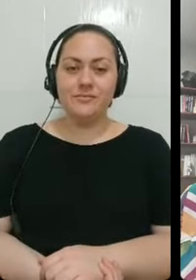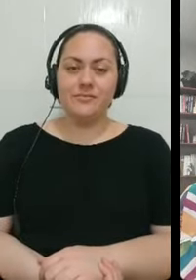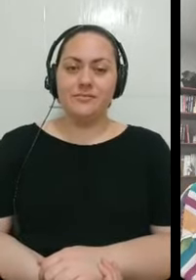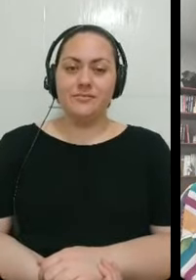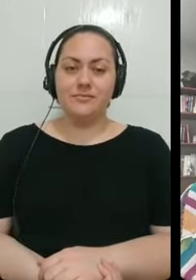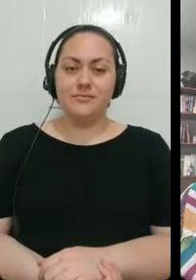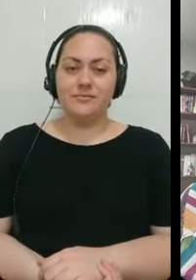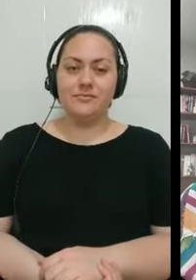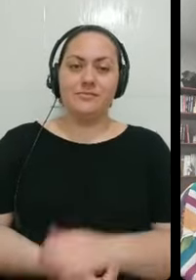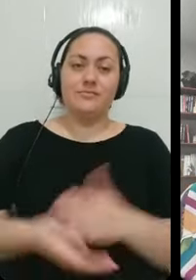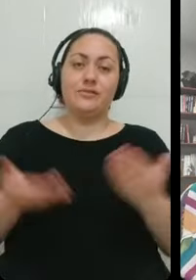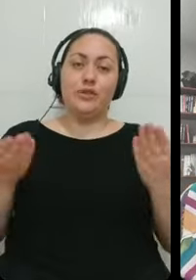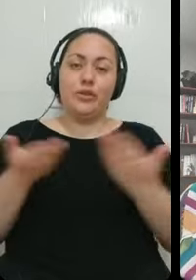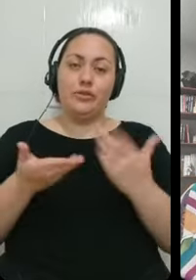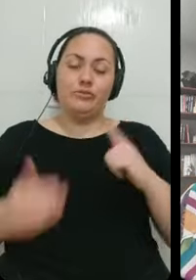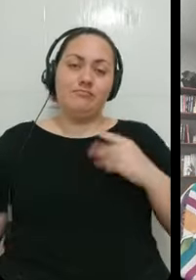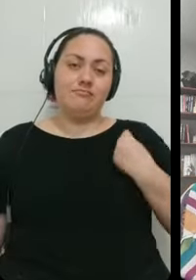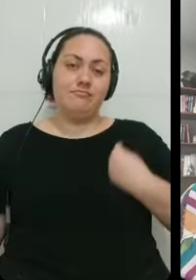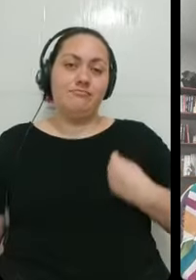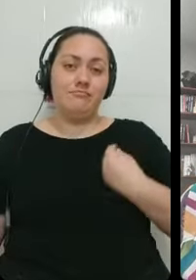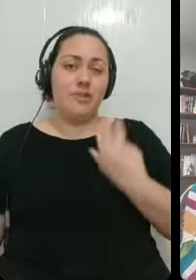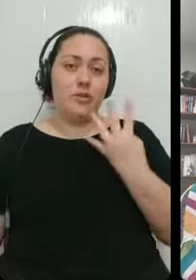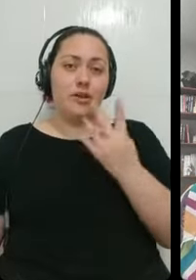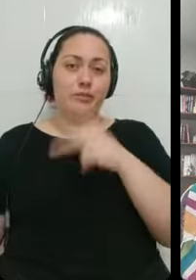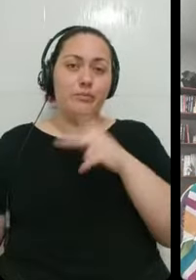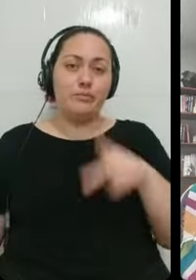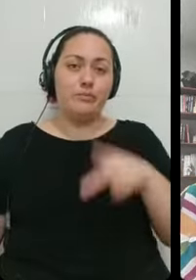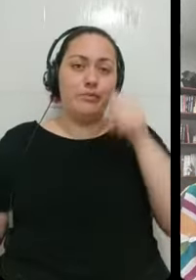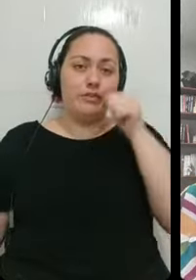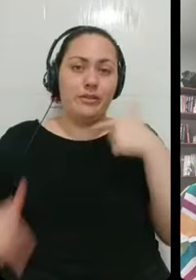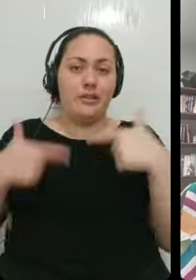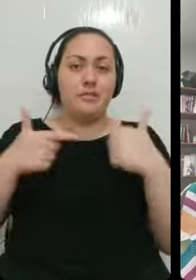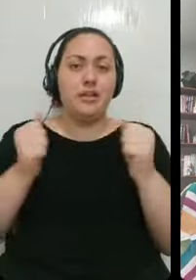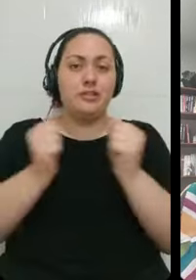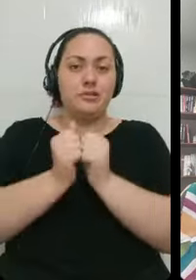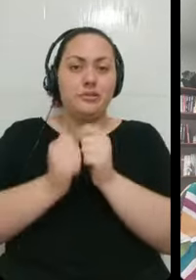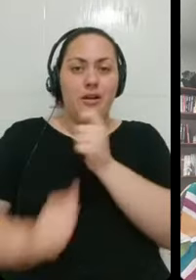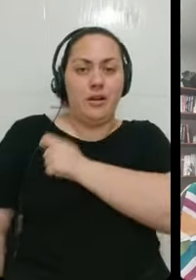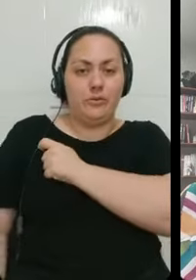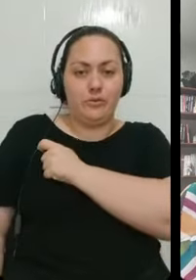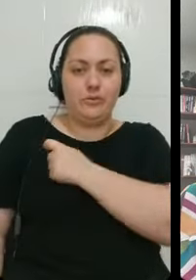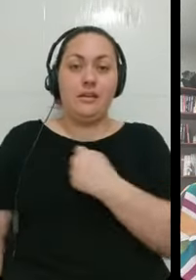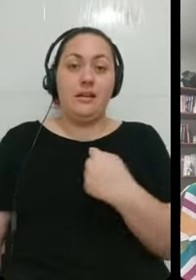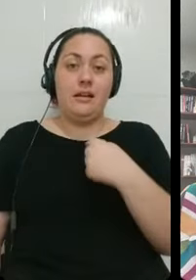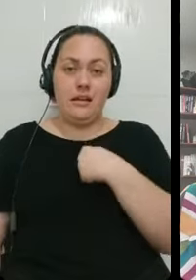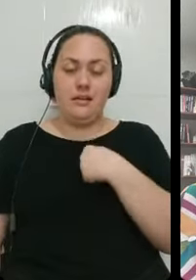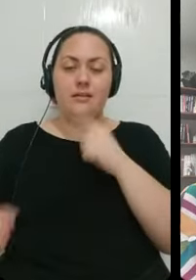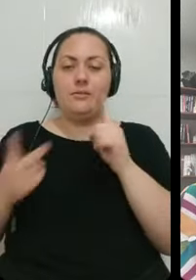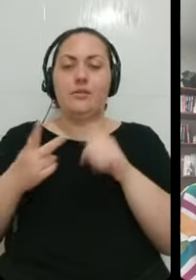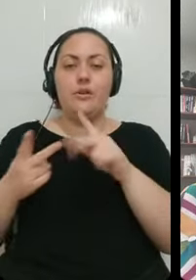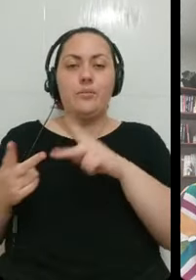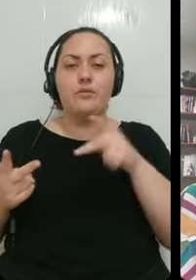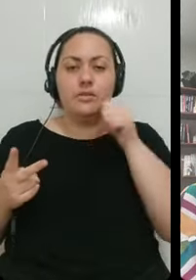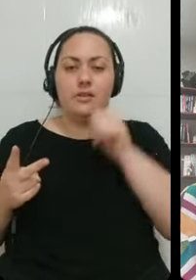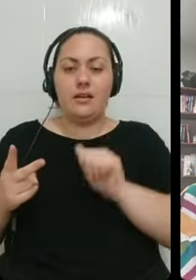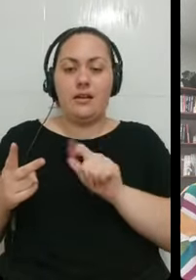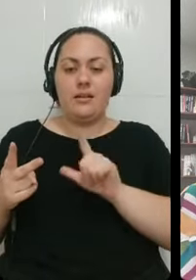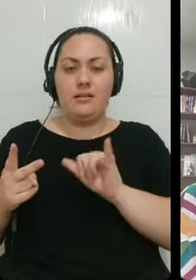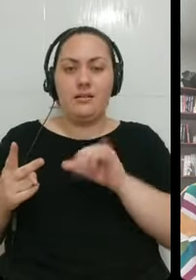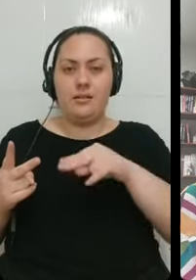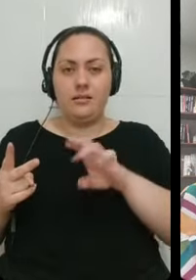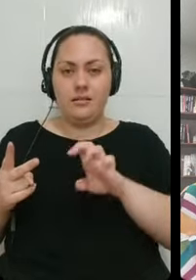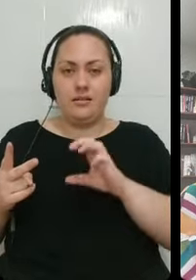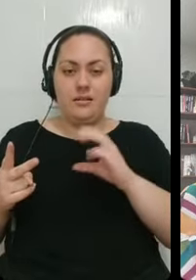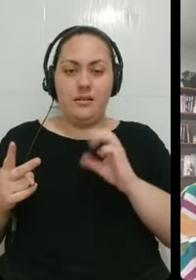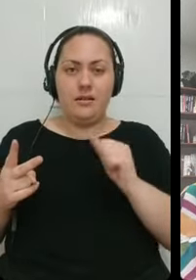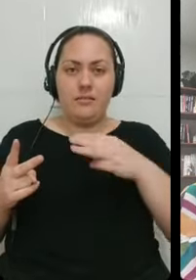Atualmente somos quatro professoras, né, trabalhando junto com os alunos. Eu, a professora Aline Camargo, a